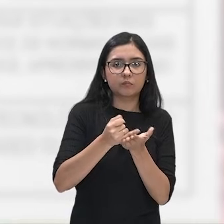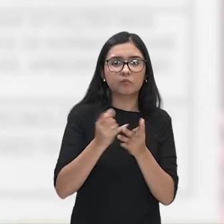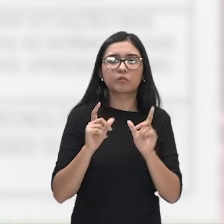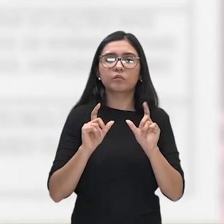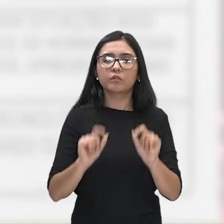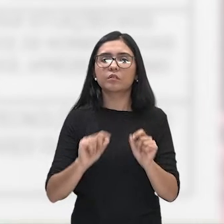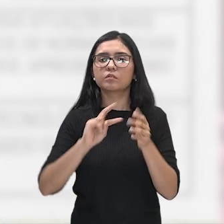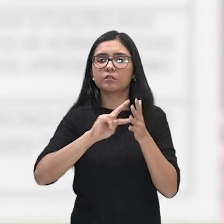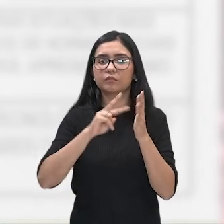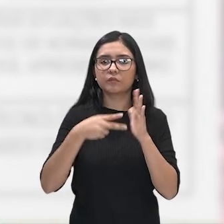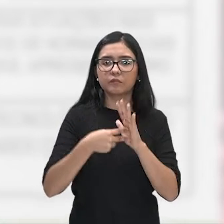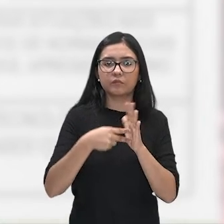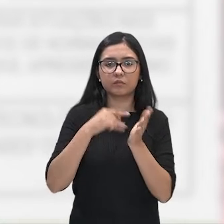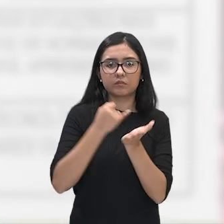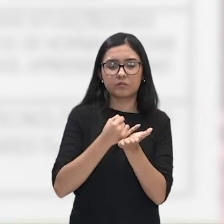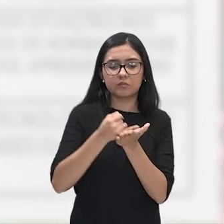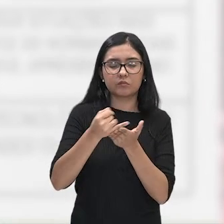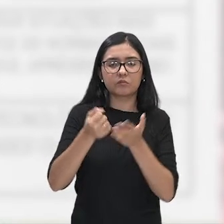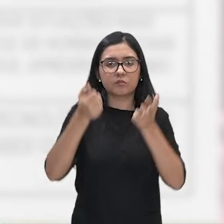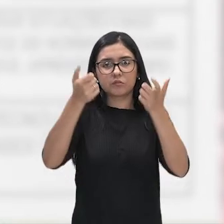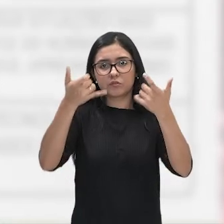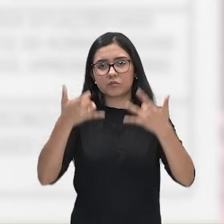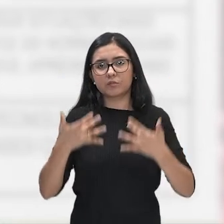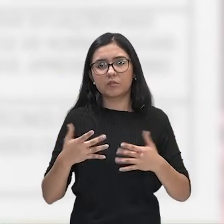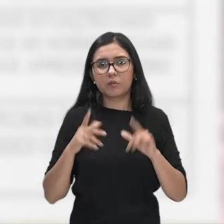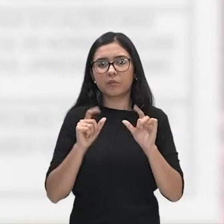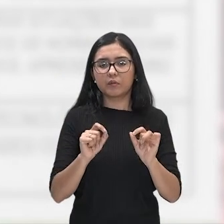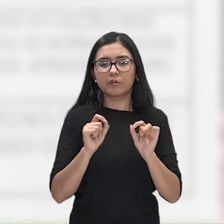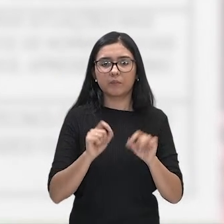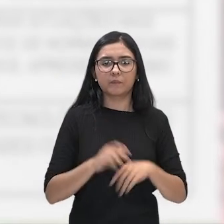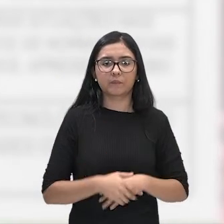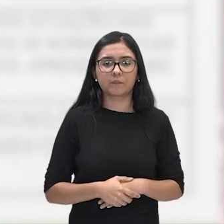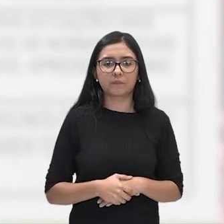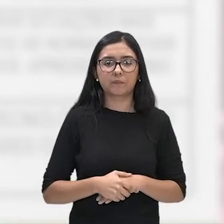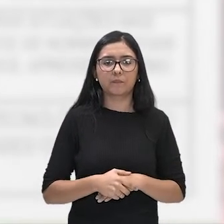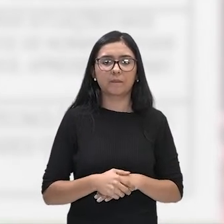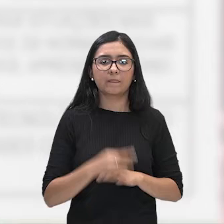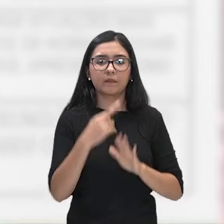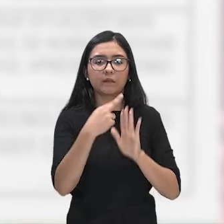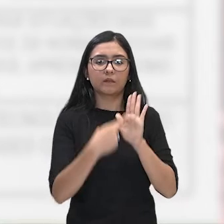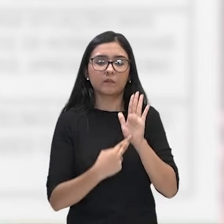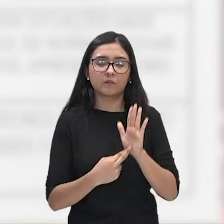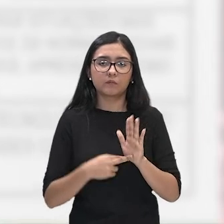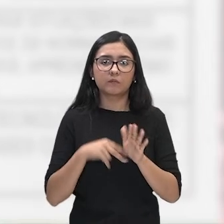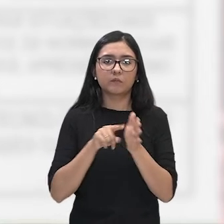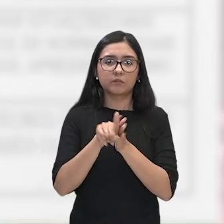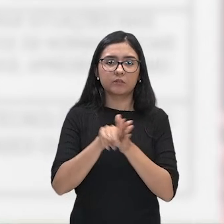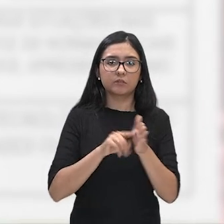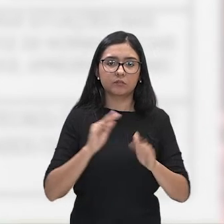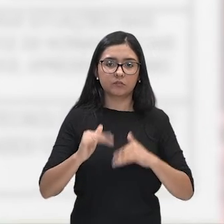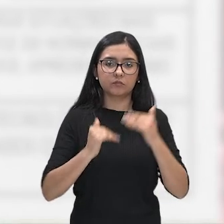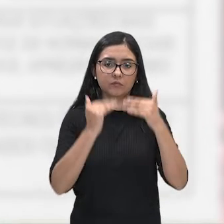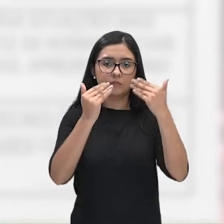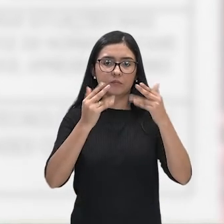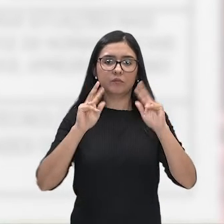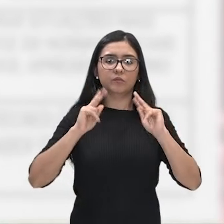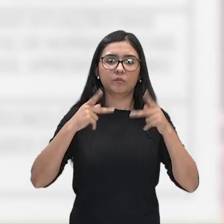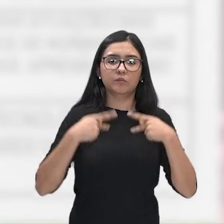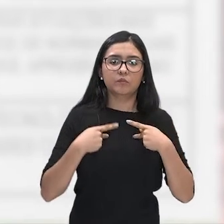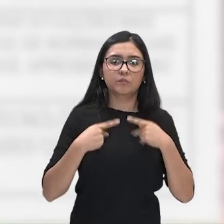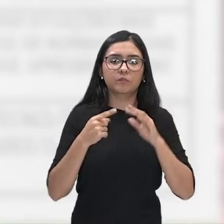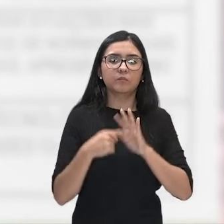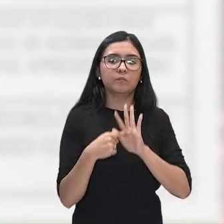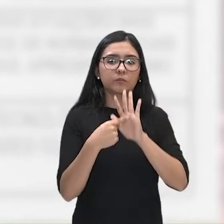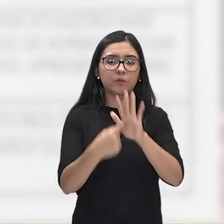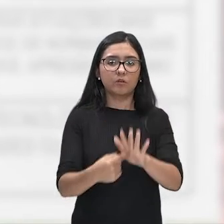essa introdução fala sobre o quê? Relatório da pesquisa de desenvolvimento humano